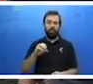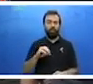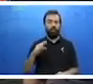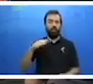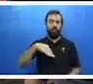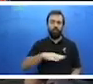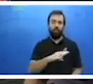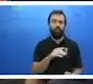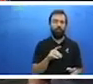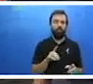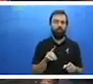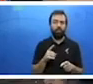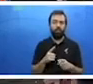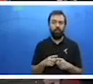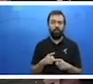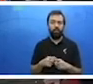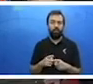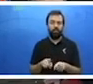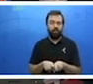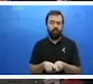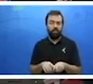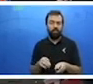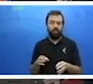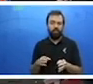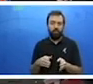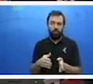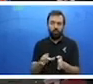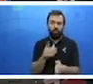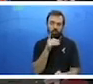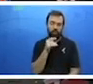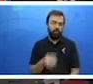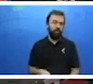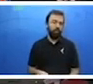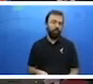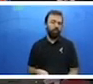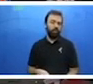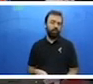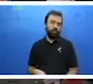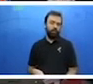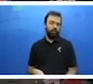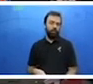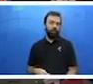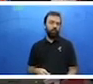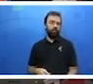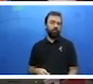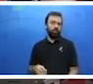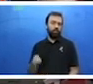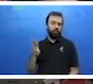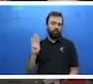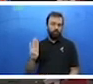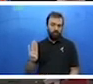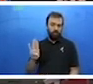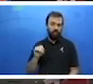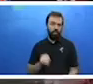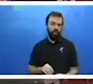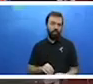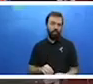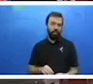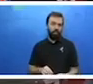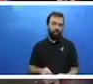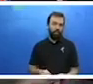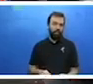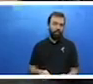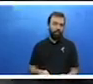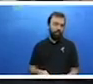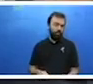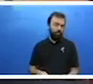5 cores menos azul. Complete a legenda do mapa relacionando o nome das regiões às cores